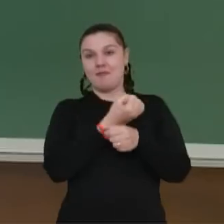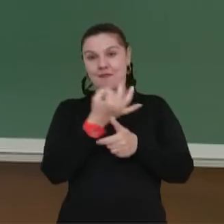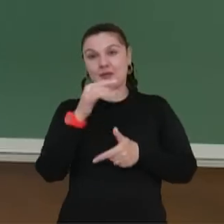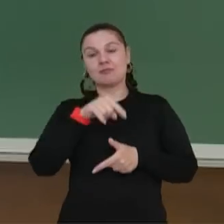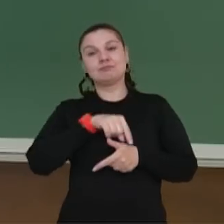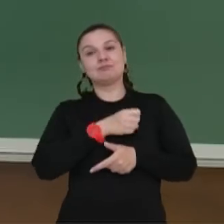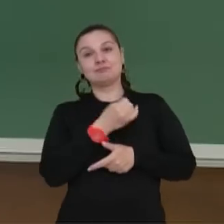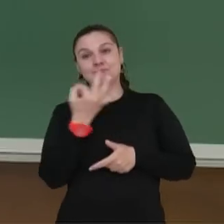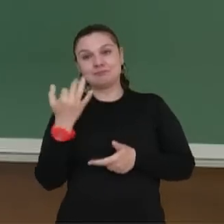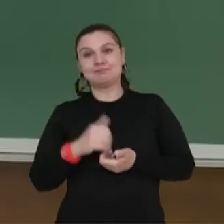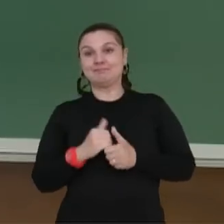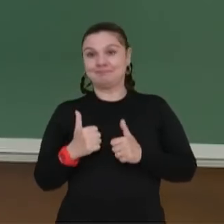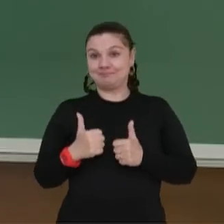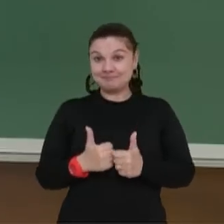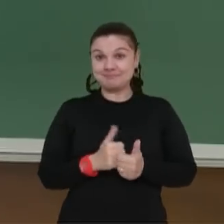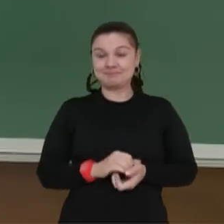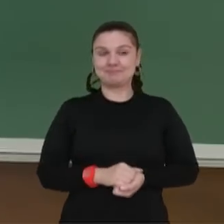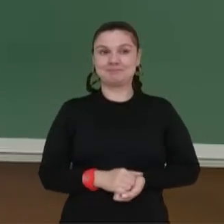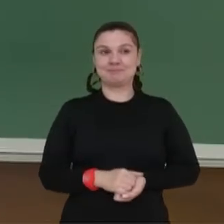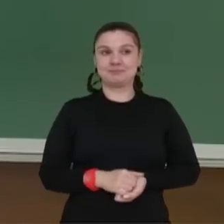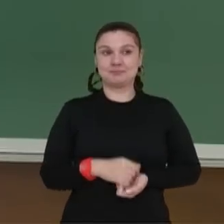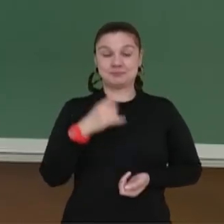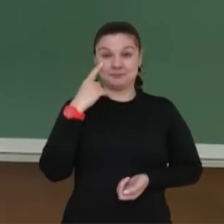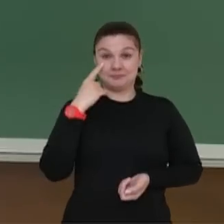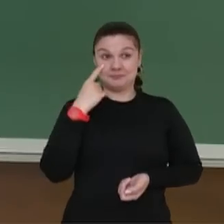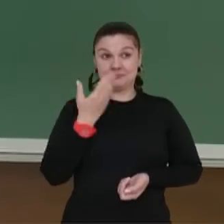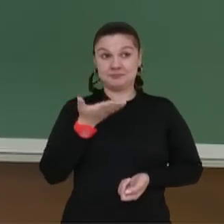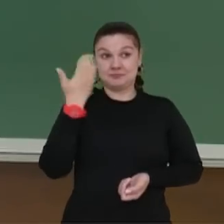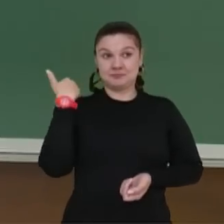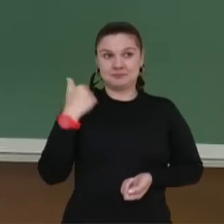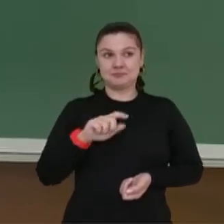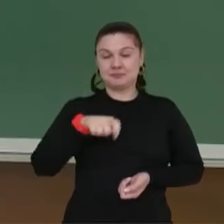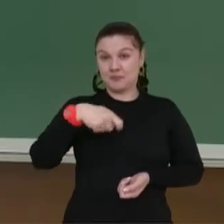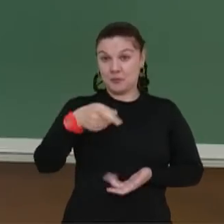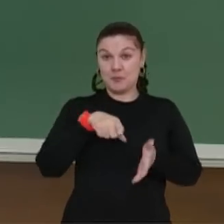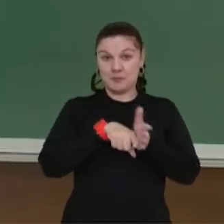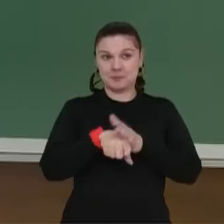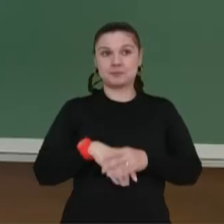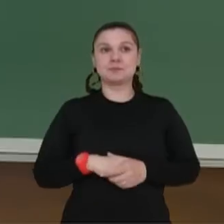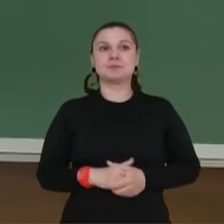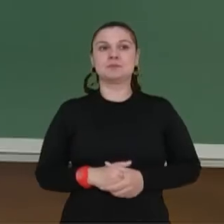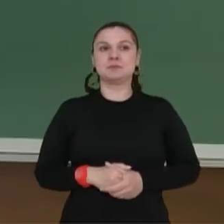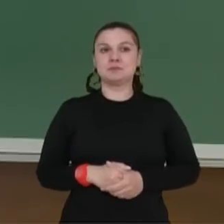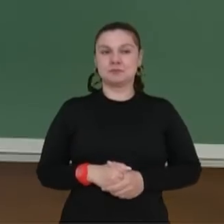quantitativa, tá? Beleza? Vamos então pensar na próxima pergunta agora.